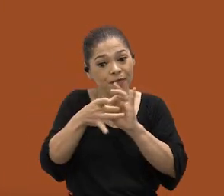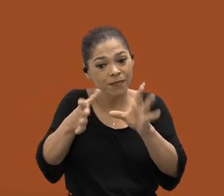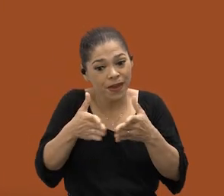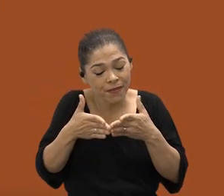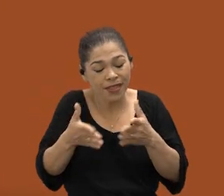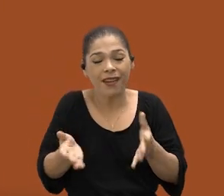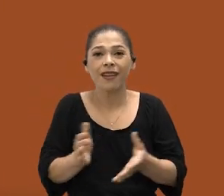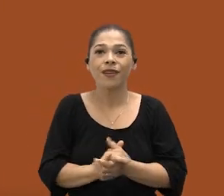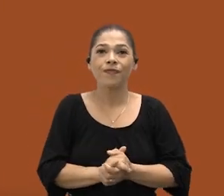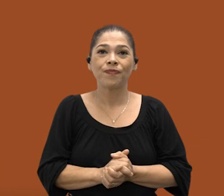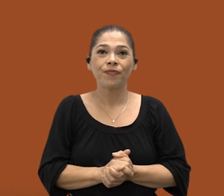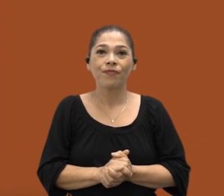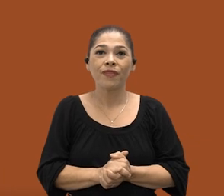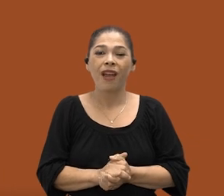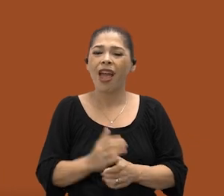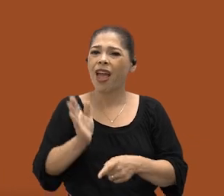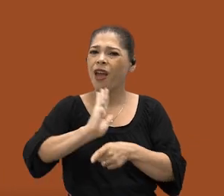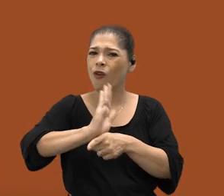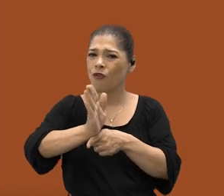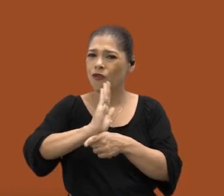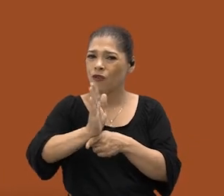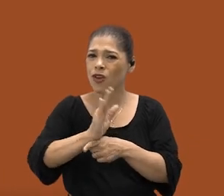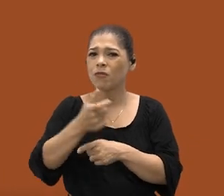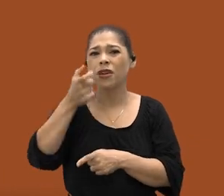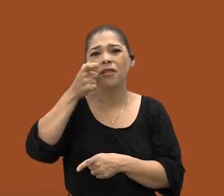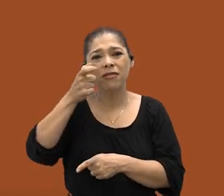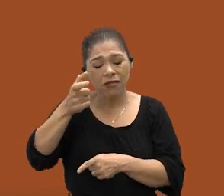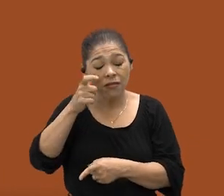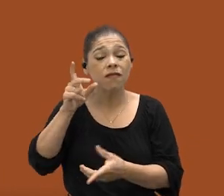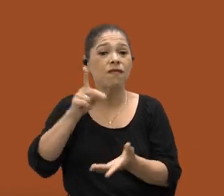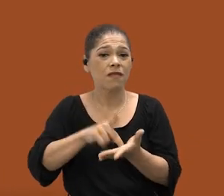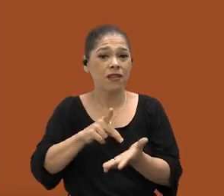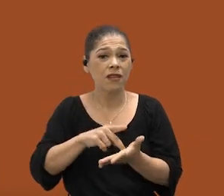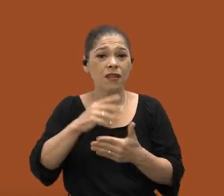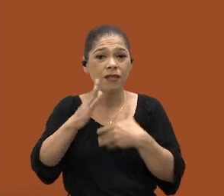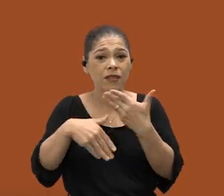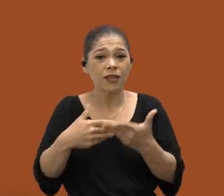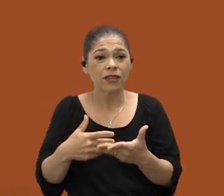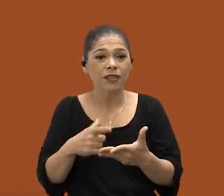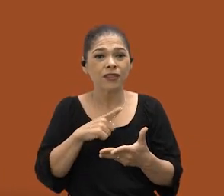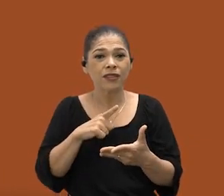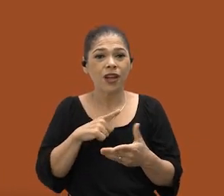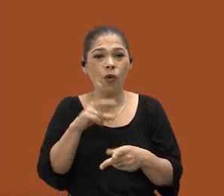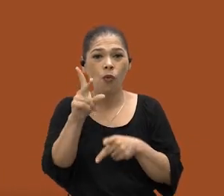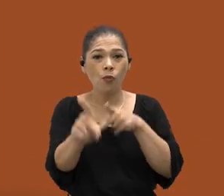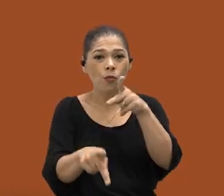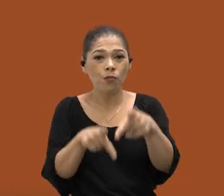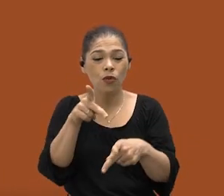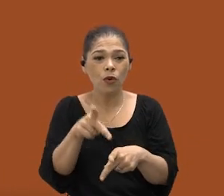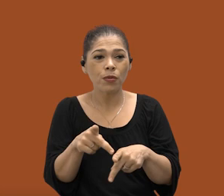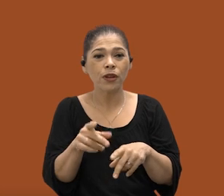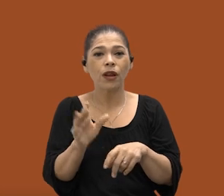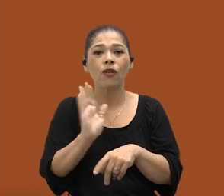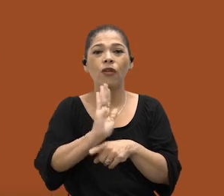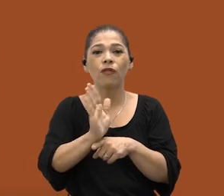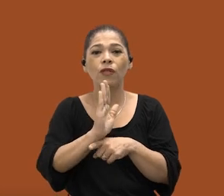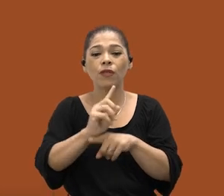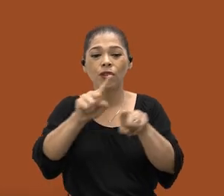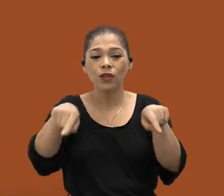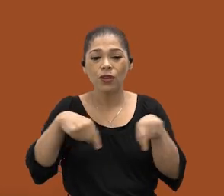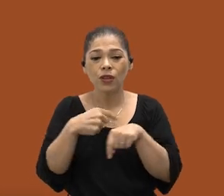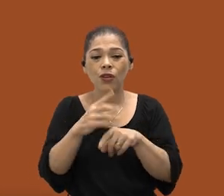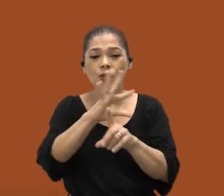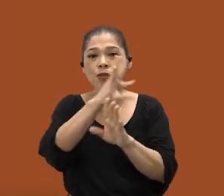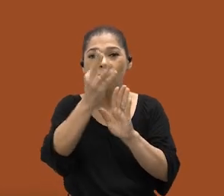permita é um filme muito interessante na medida que chega um grande público com uma grande produção na sala de cinema